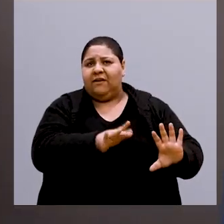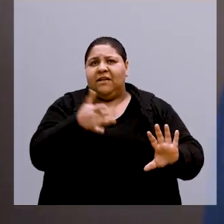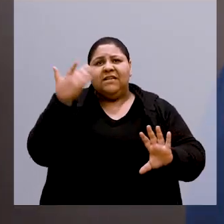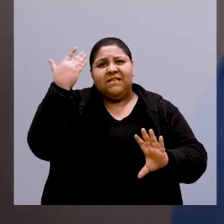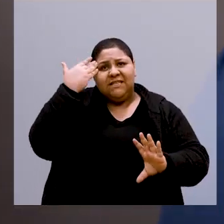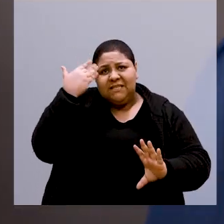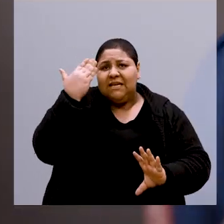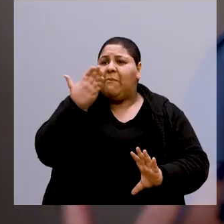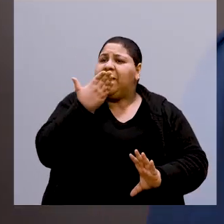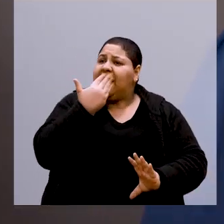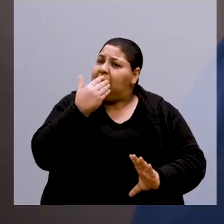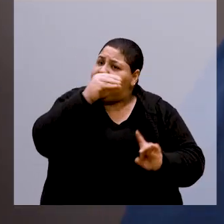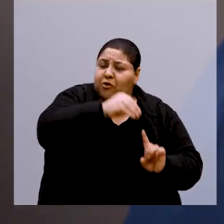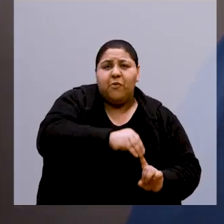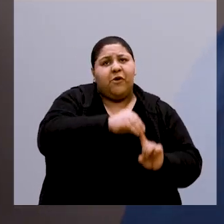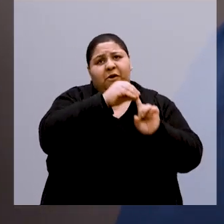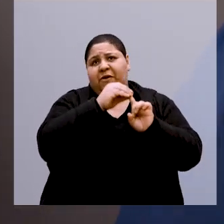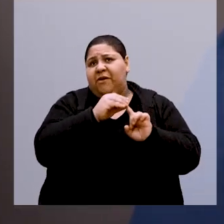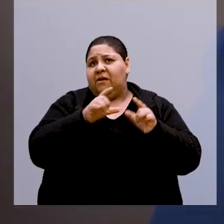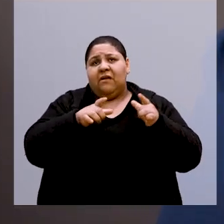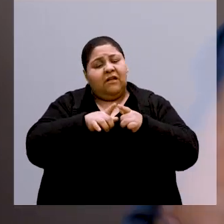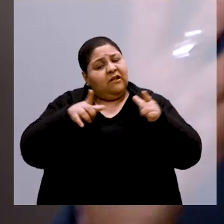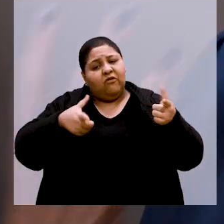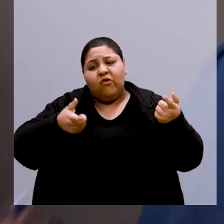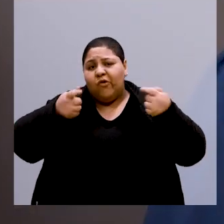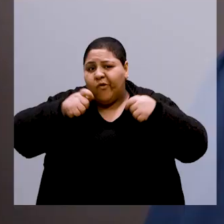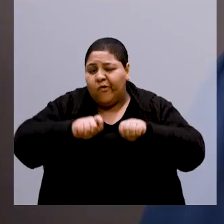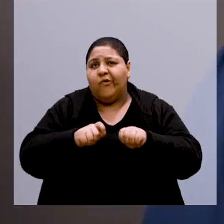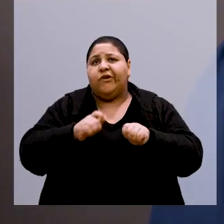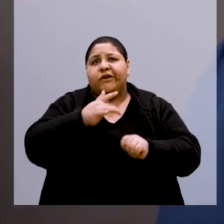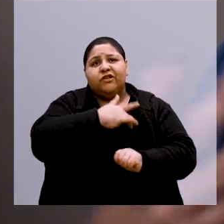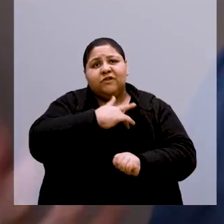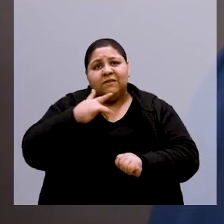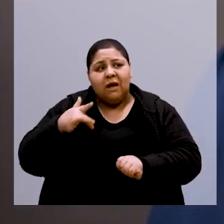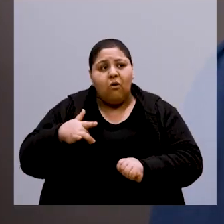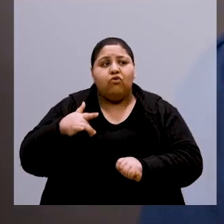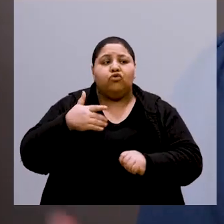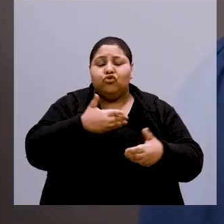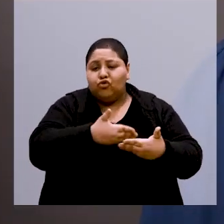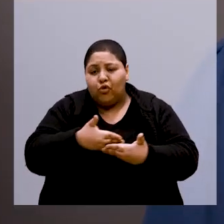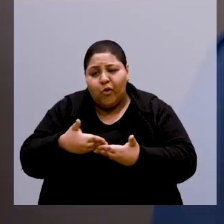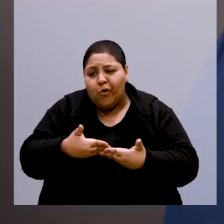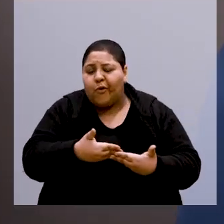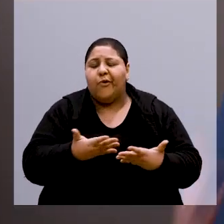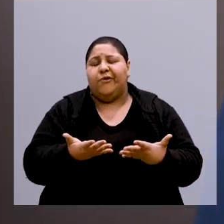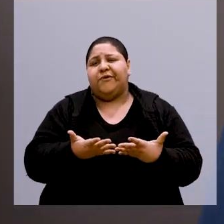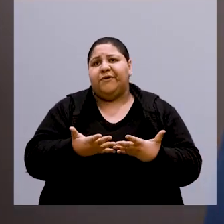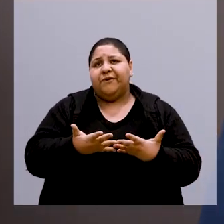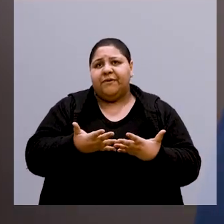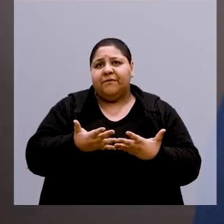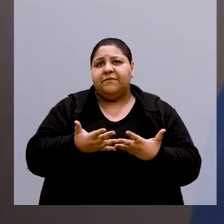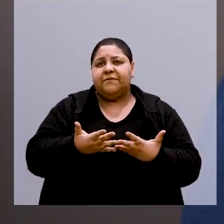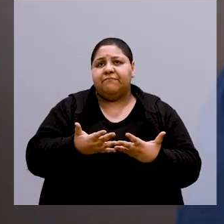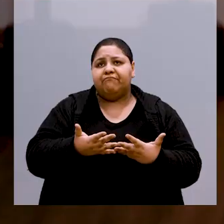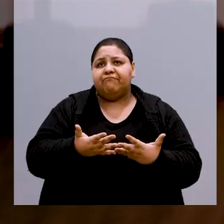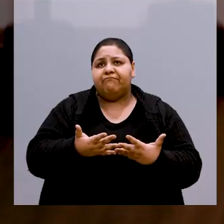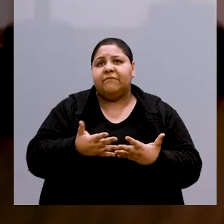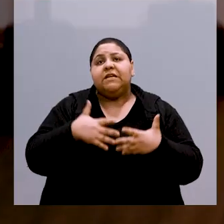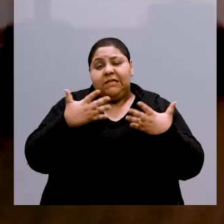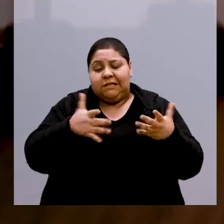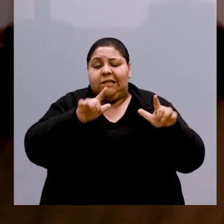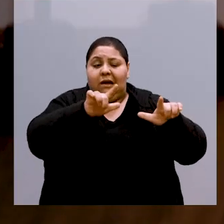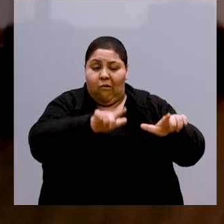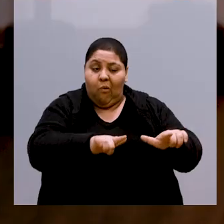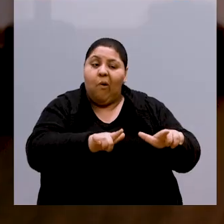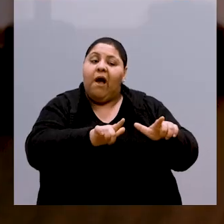fora, porque a gente sabe que é alimento ouro, que é a maior necessidade, né, de saúde para as nossas crianças.